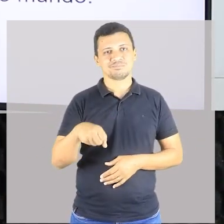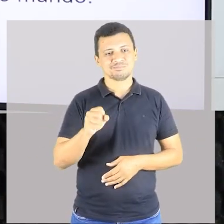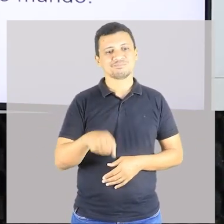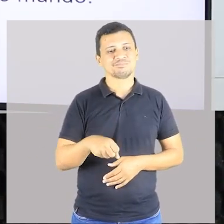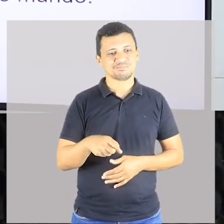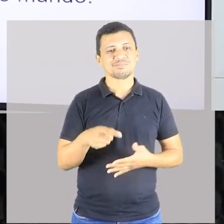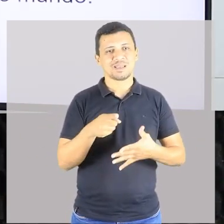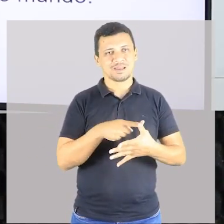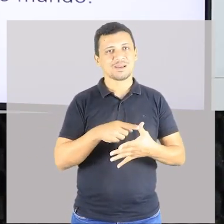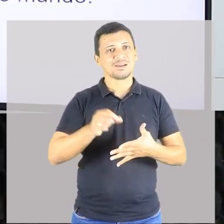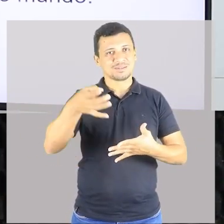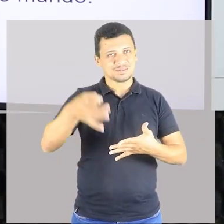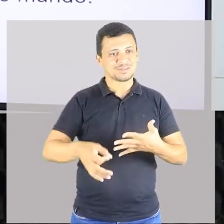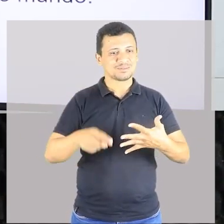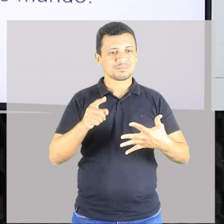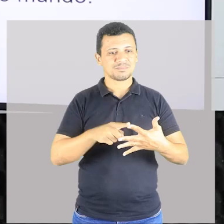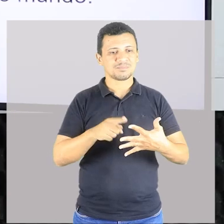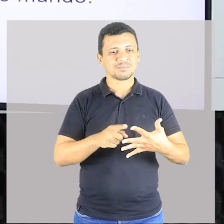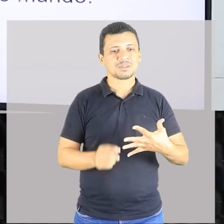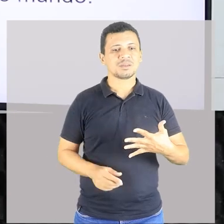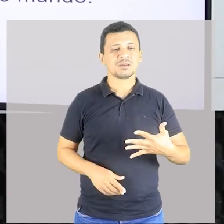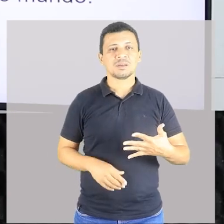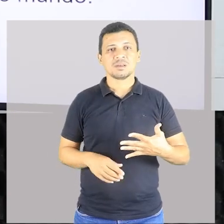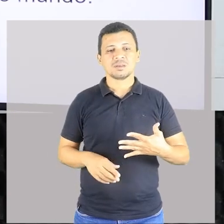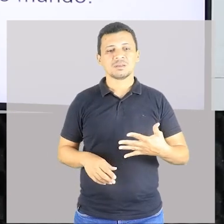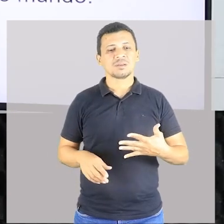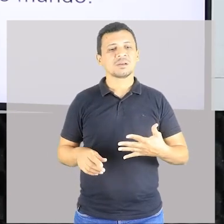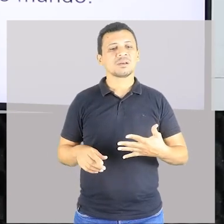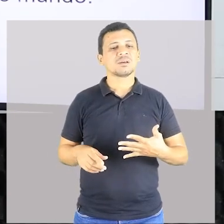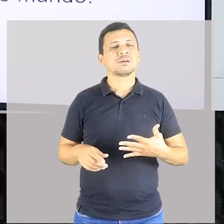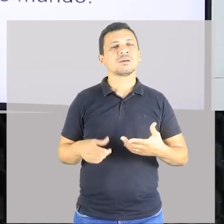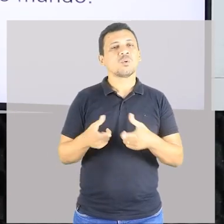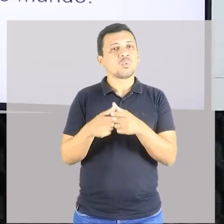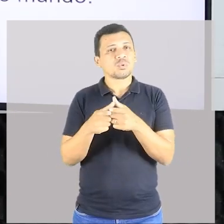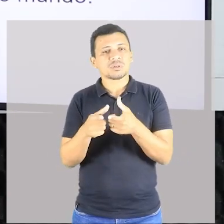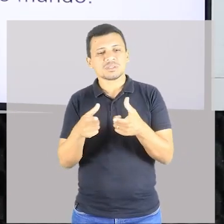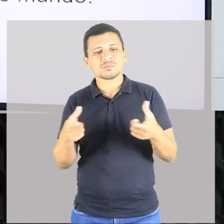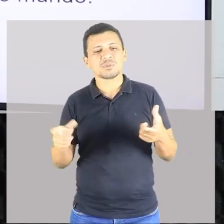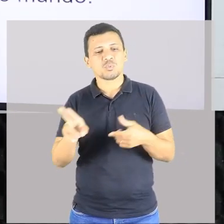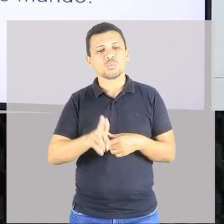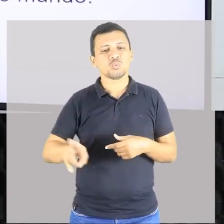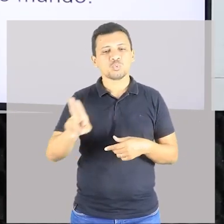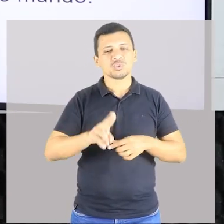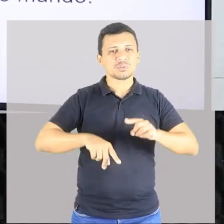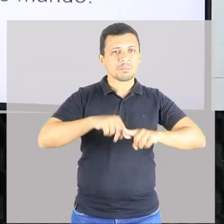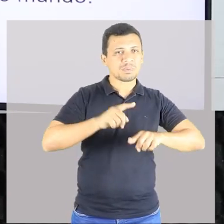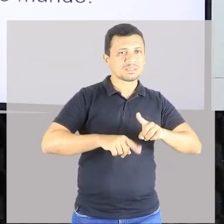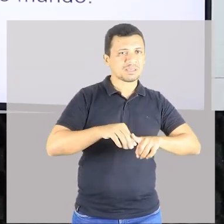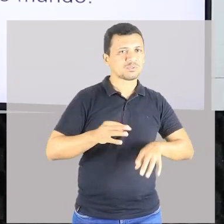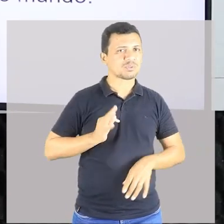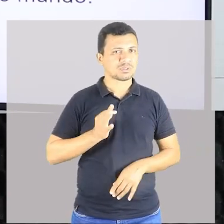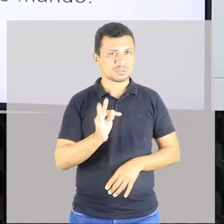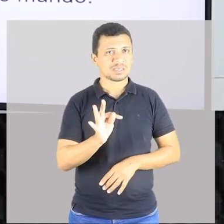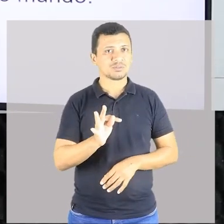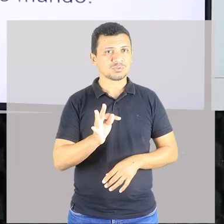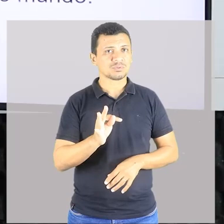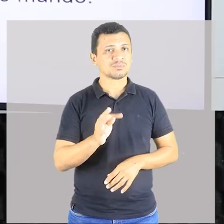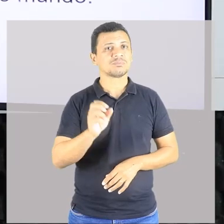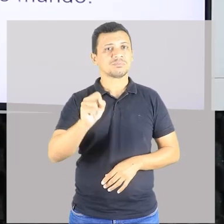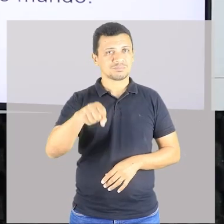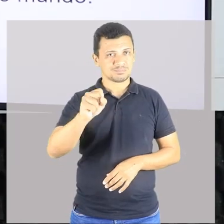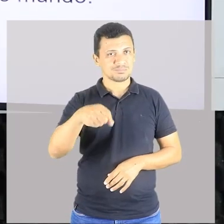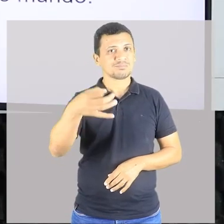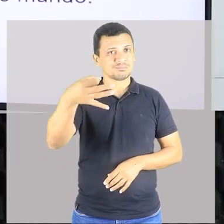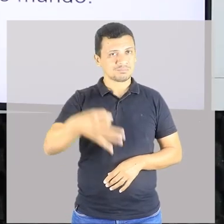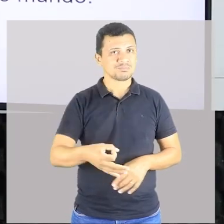quero o exceto. Já foi. Letra B. É característica da globalização o crescimento de uso de equipamentos técnicos, tecnologia?